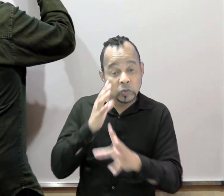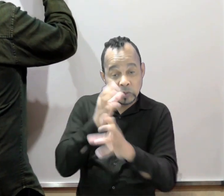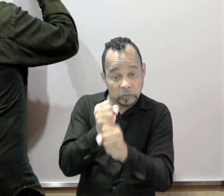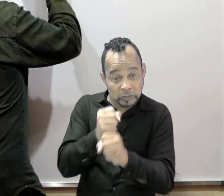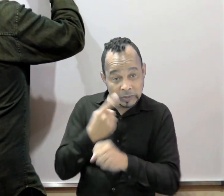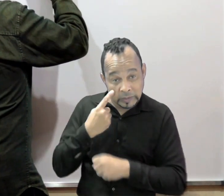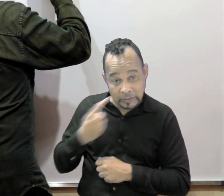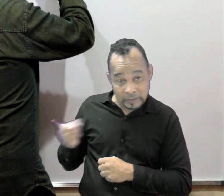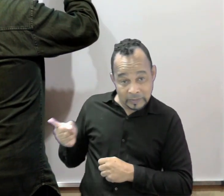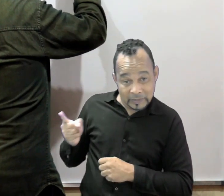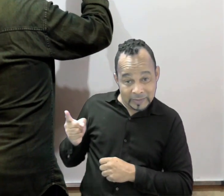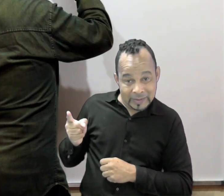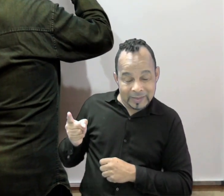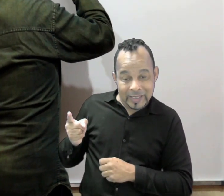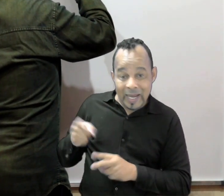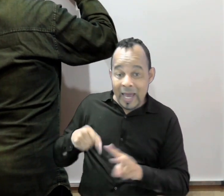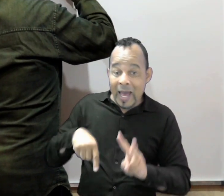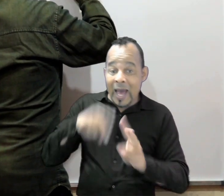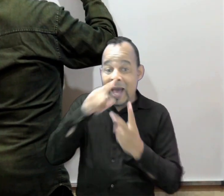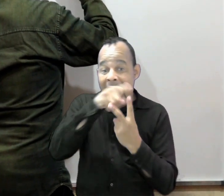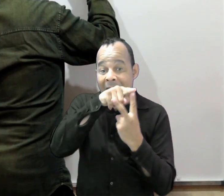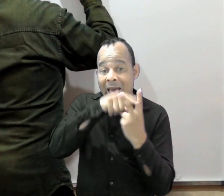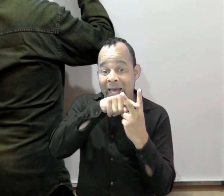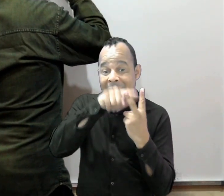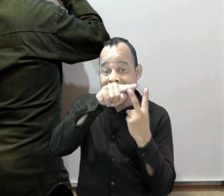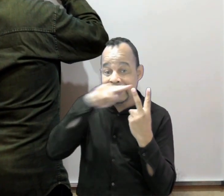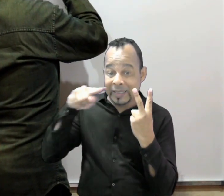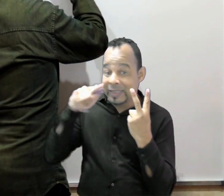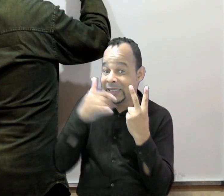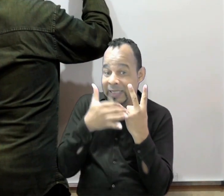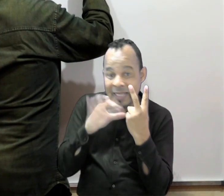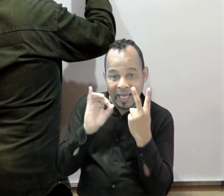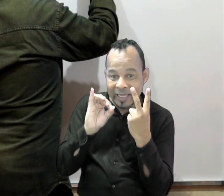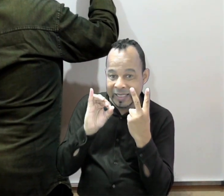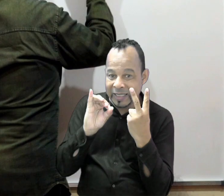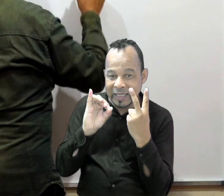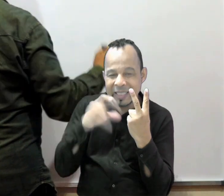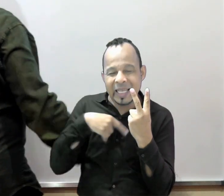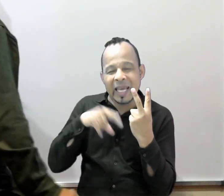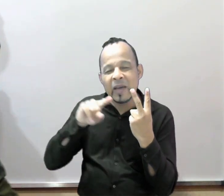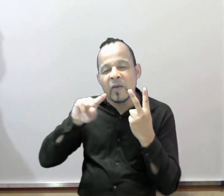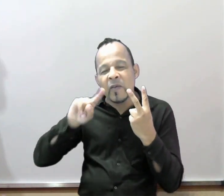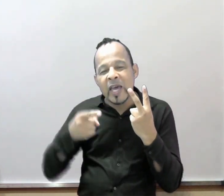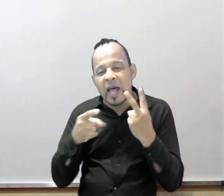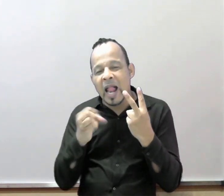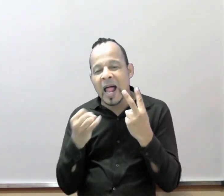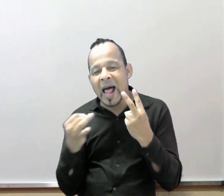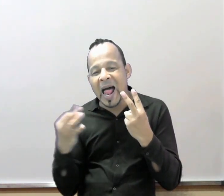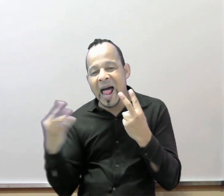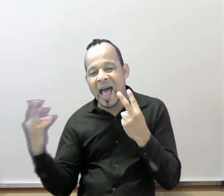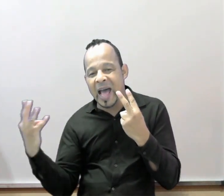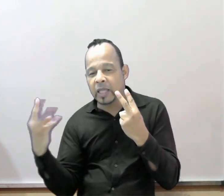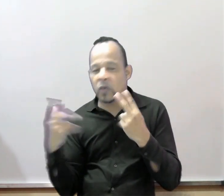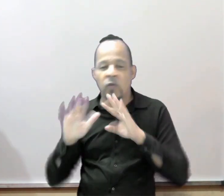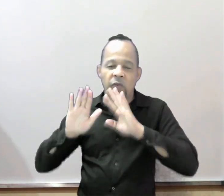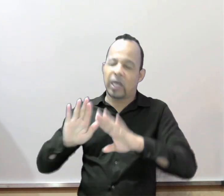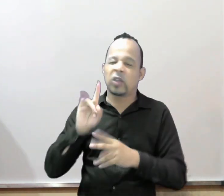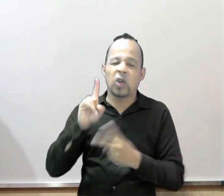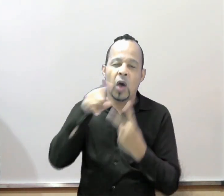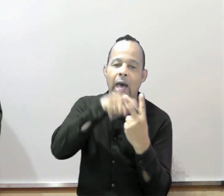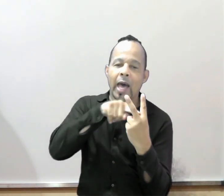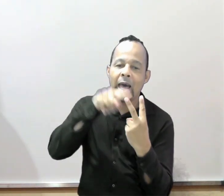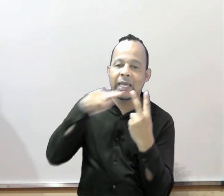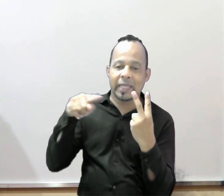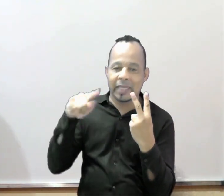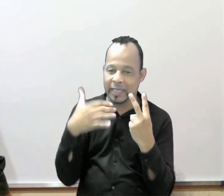9 mais 1, 10. Raiz de 10 não é uma raiz exata, então vou deixar ali raiz de 10